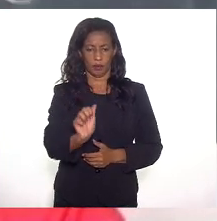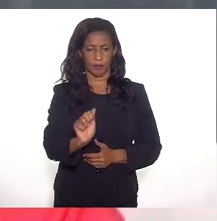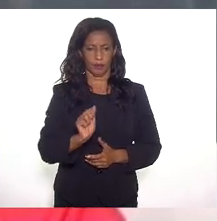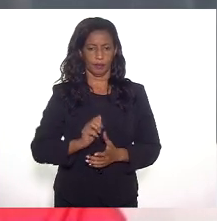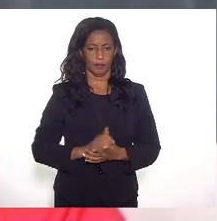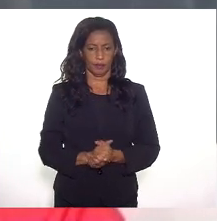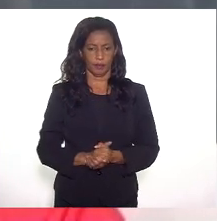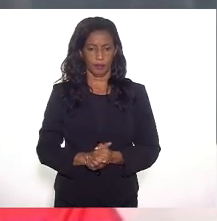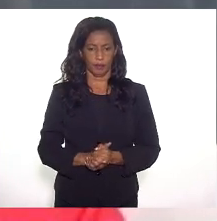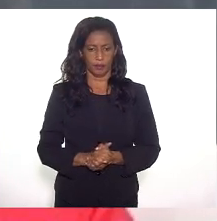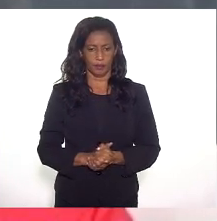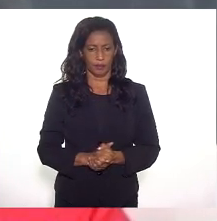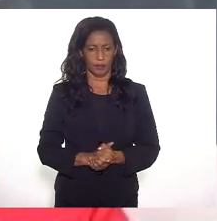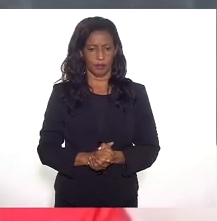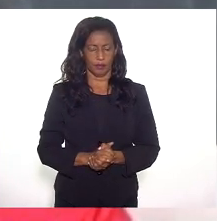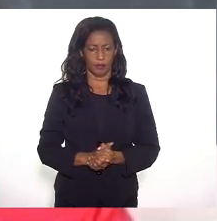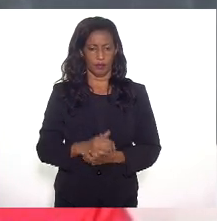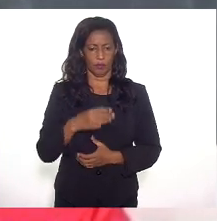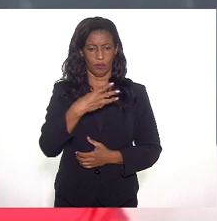o